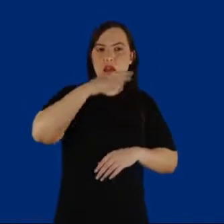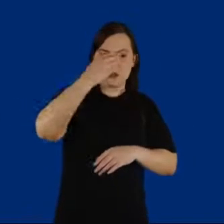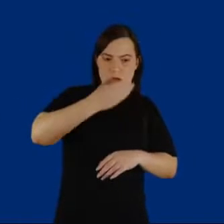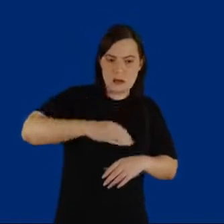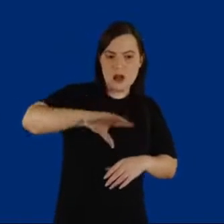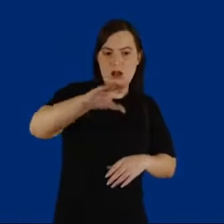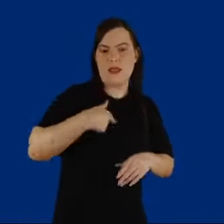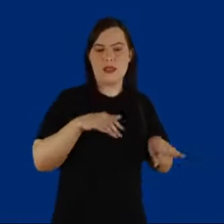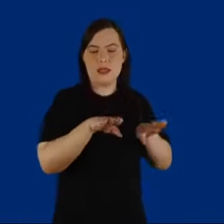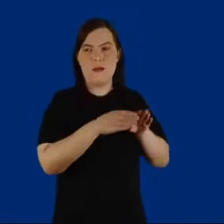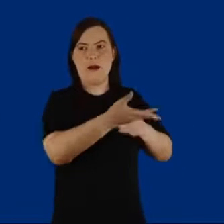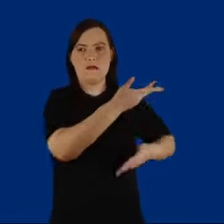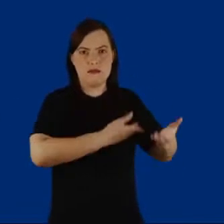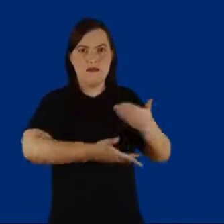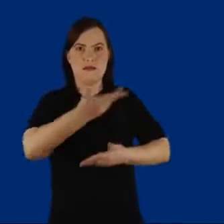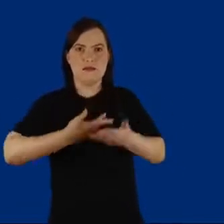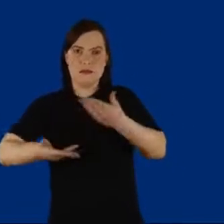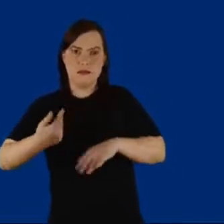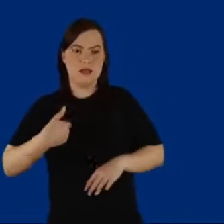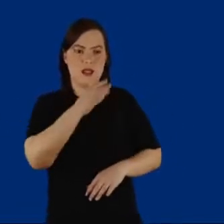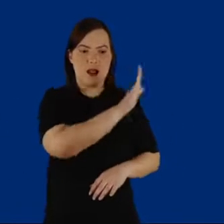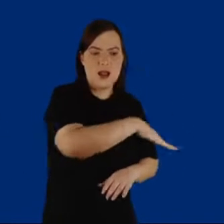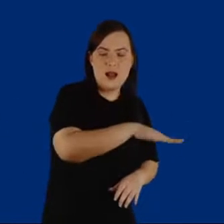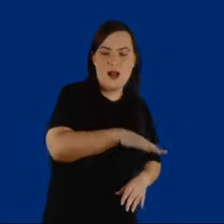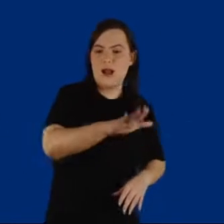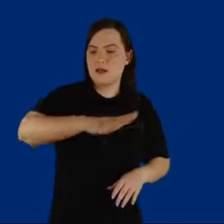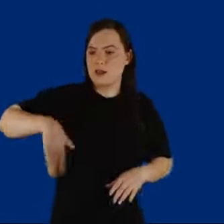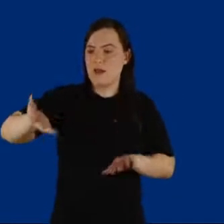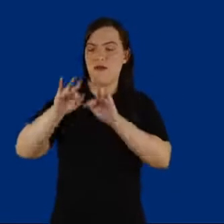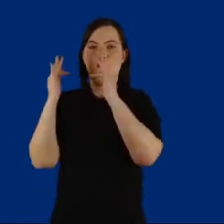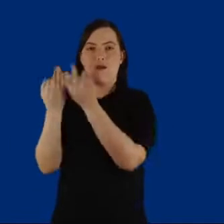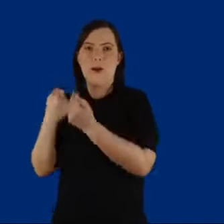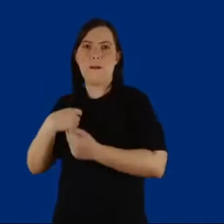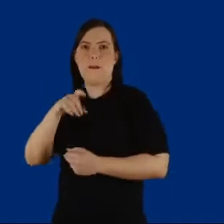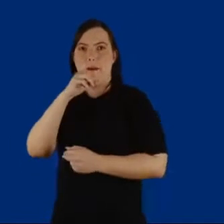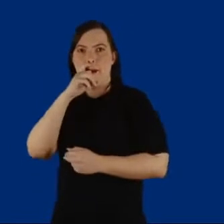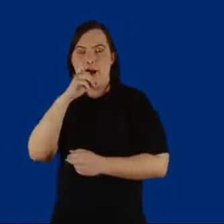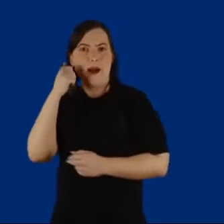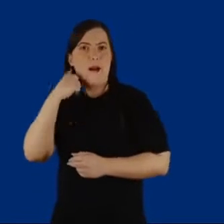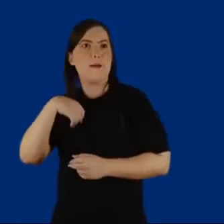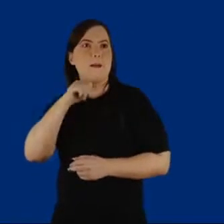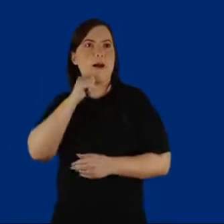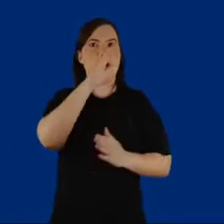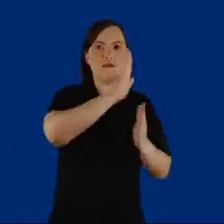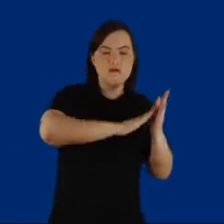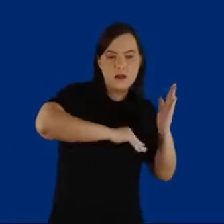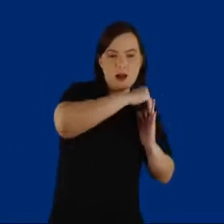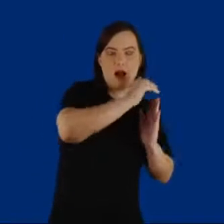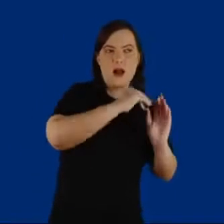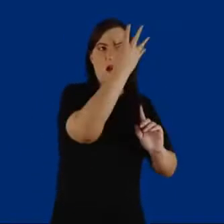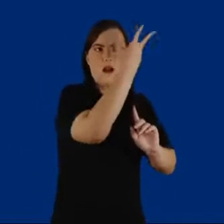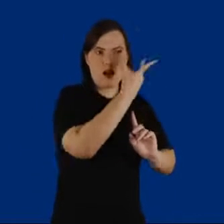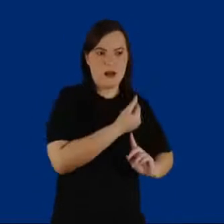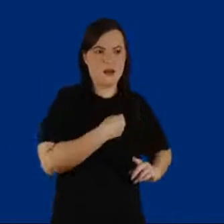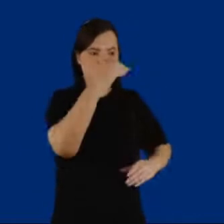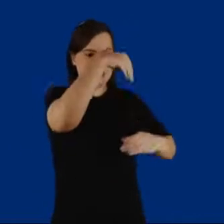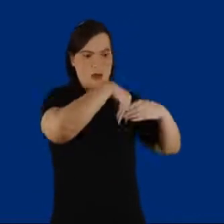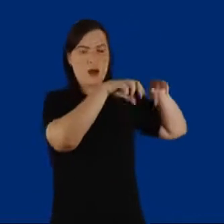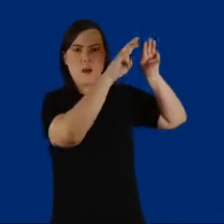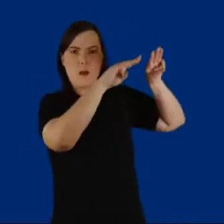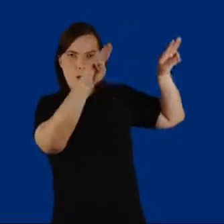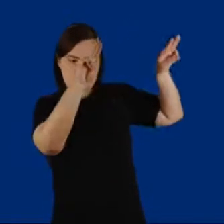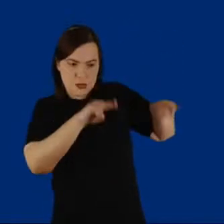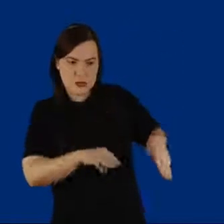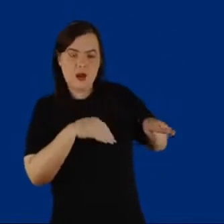interação é com as crianças, com os pais, e fazer arte nos museus, colocar nos